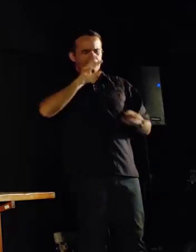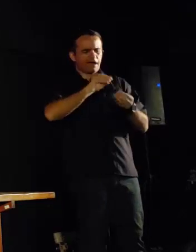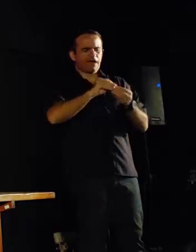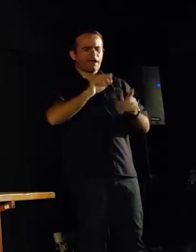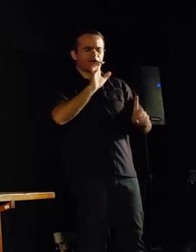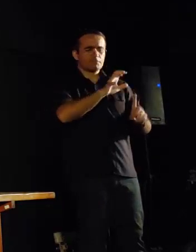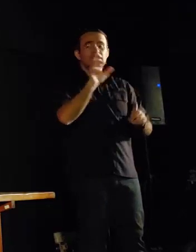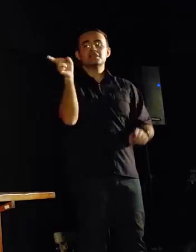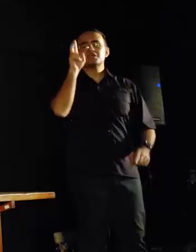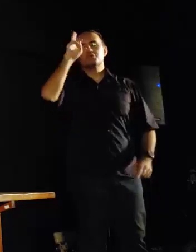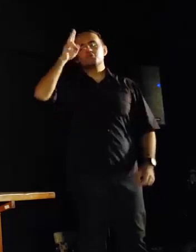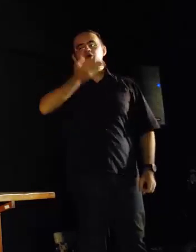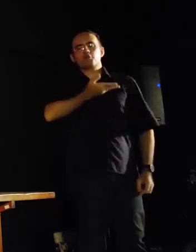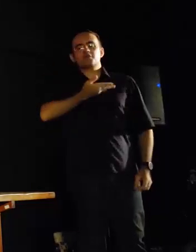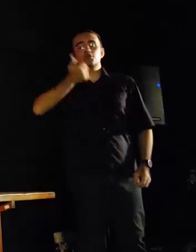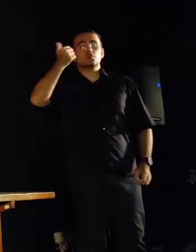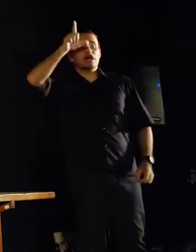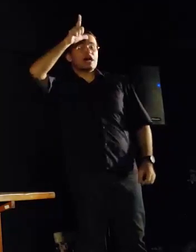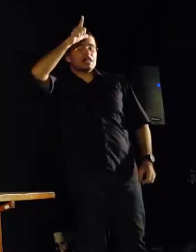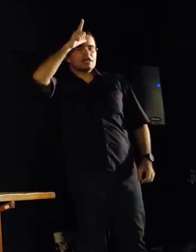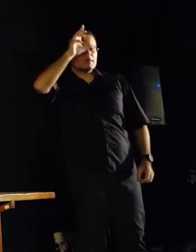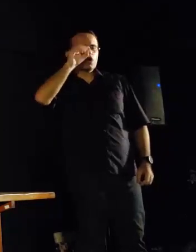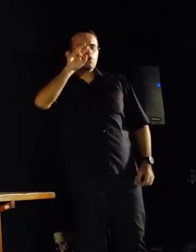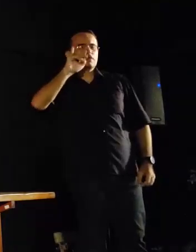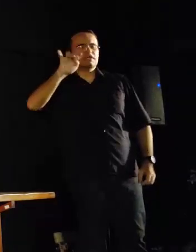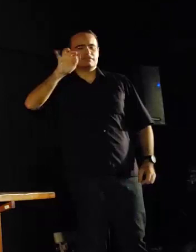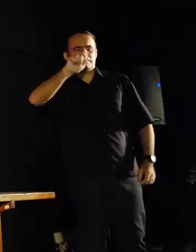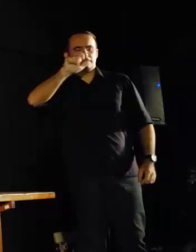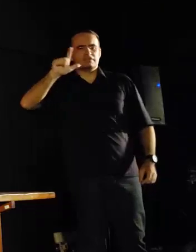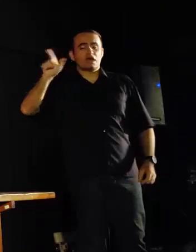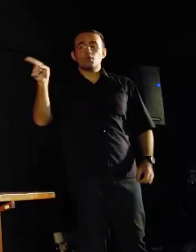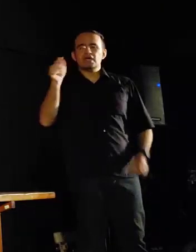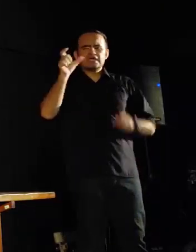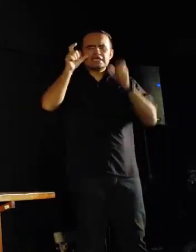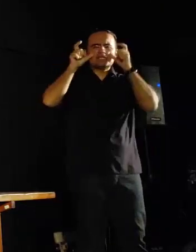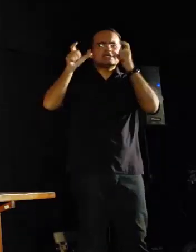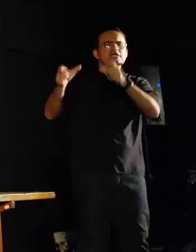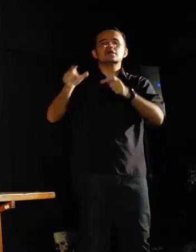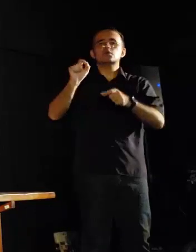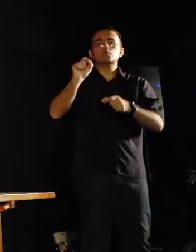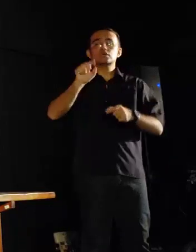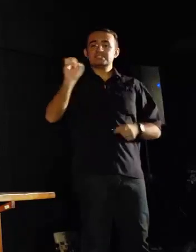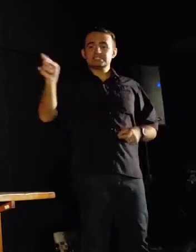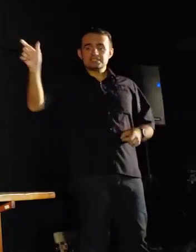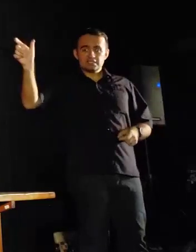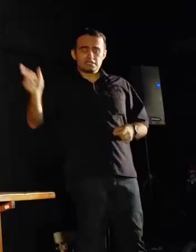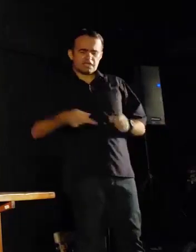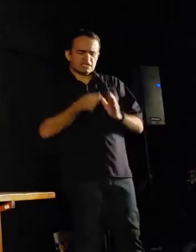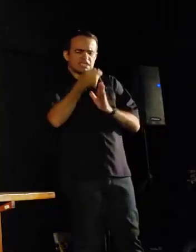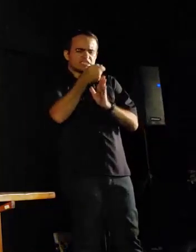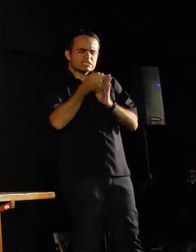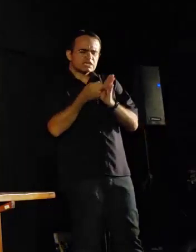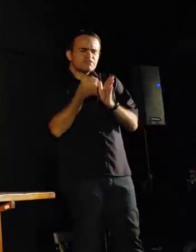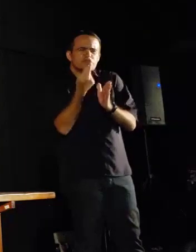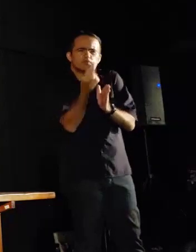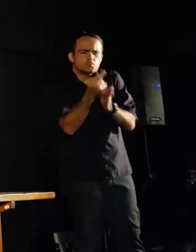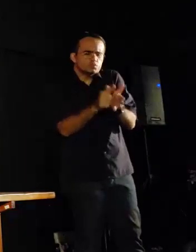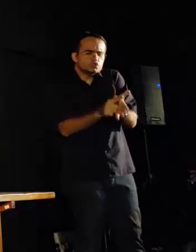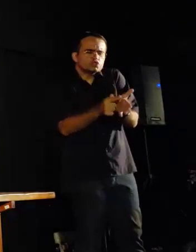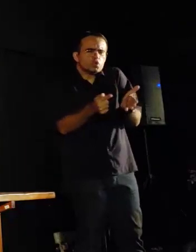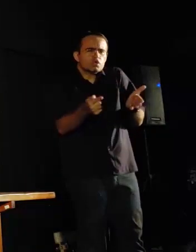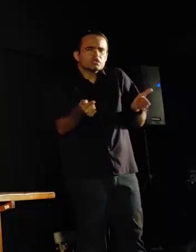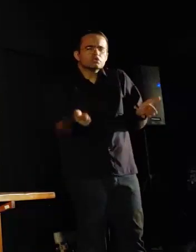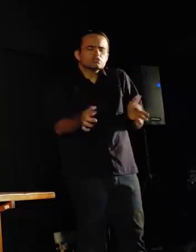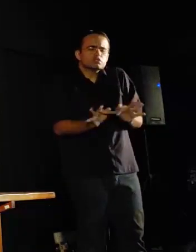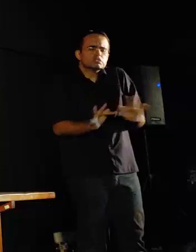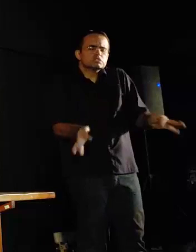Alemanha Oriental que falava, o que eu achava mais impressionante na Alemanha Oriental é que se eu escrevesse num jornalzinho,